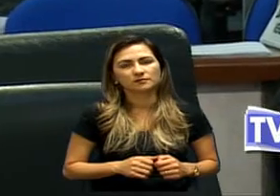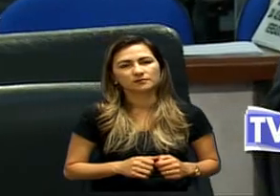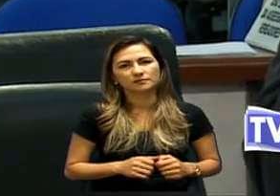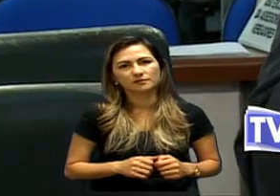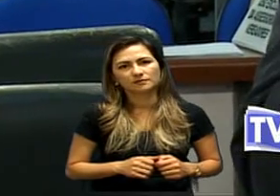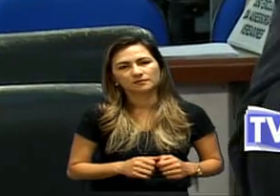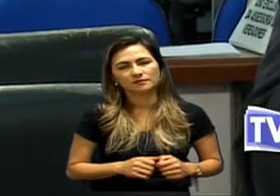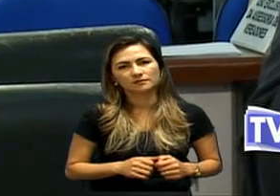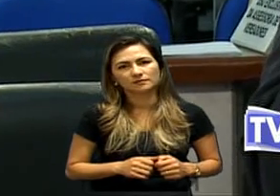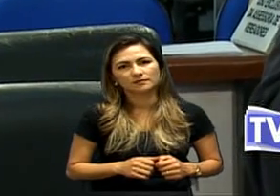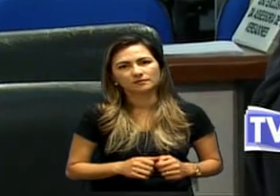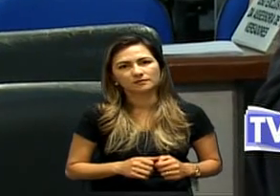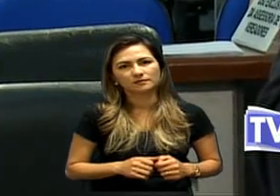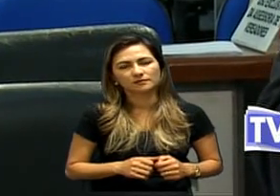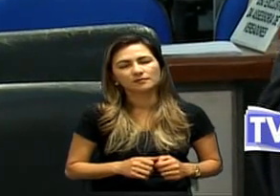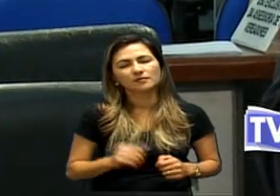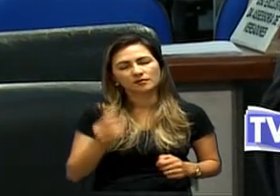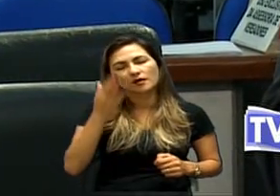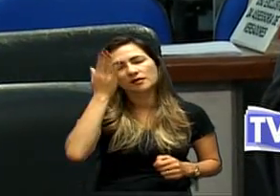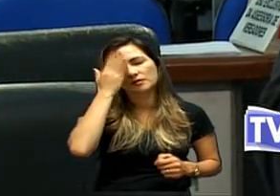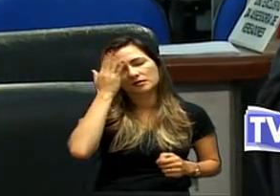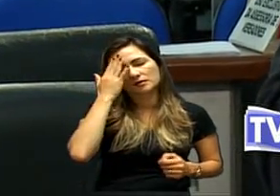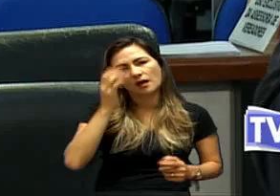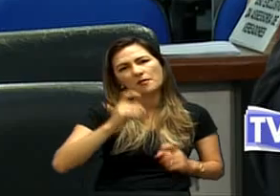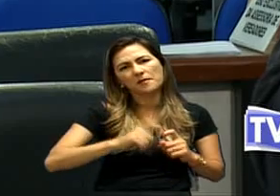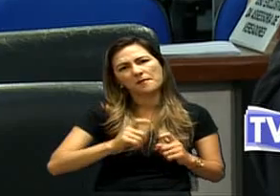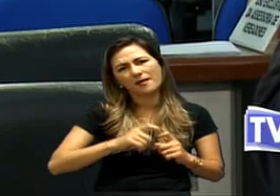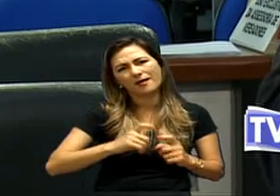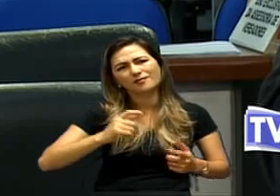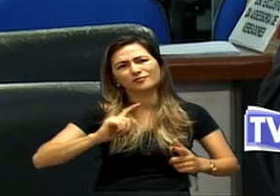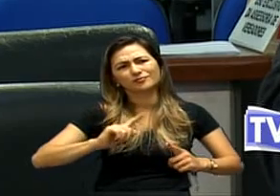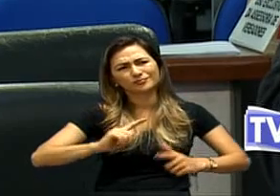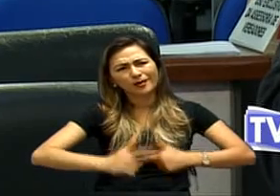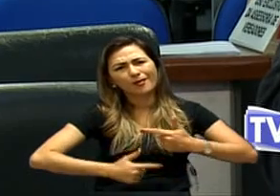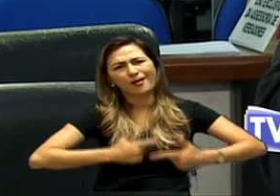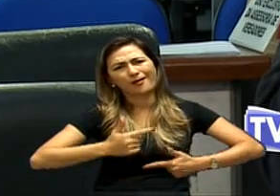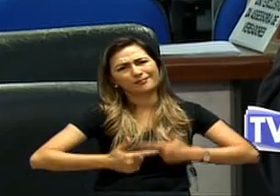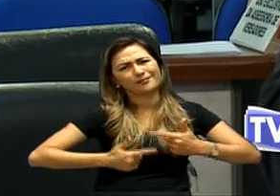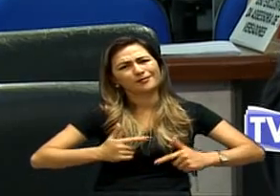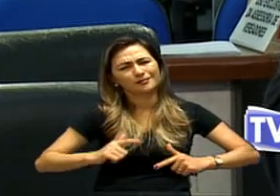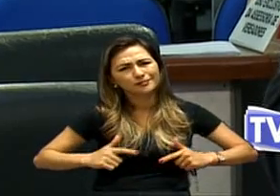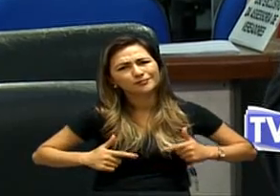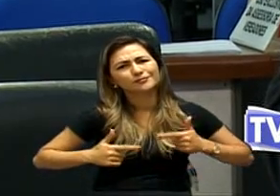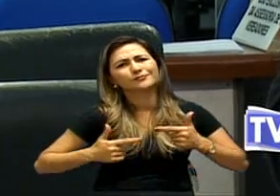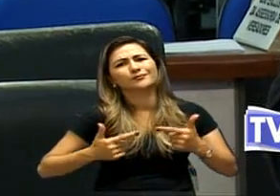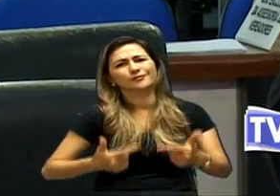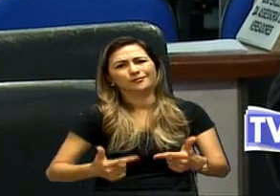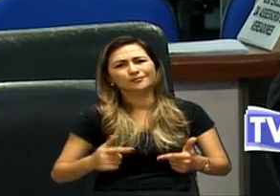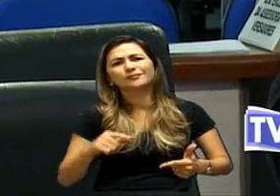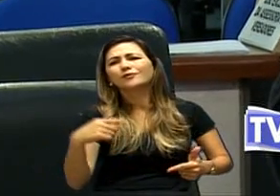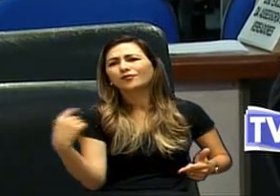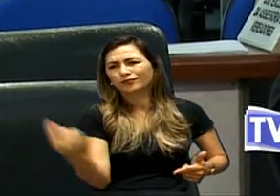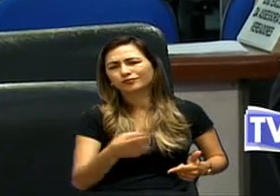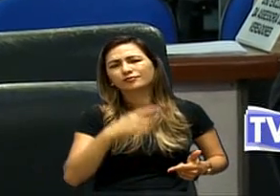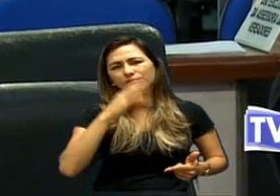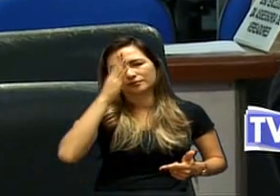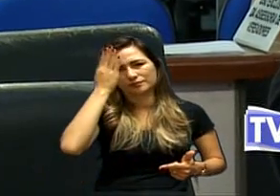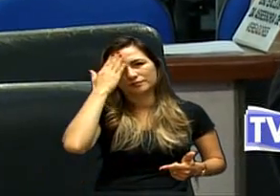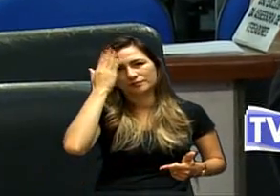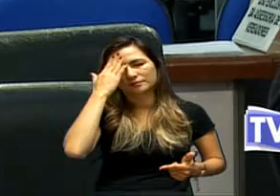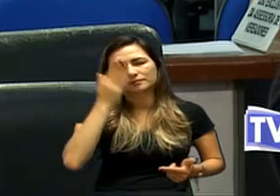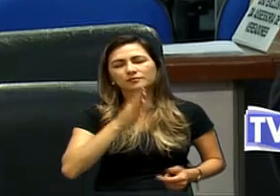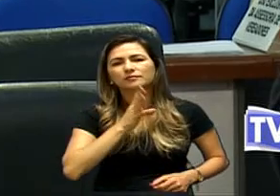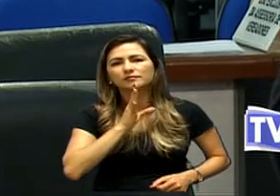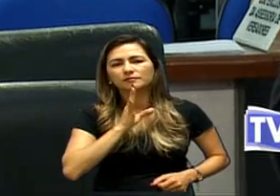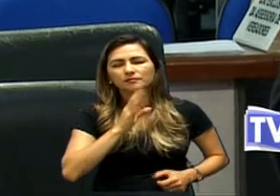da luta do médico. Quantas e quantas vezes nós não tivemos aí situações, né, Dini? Conversando e vendo